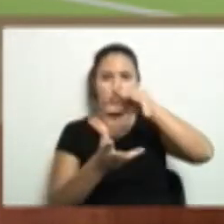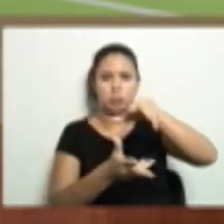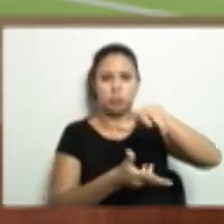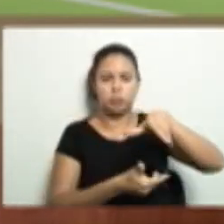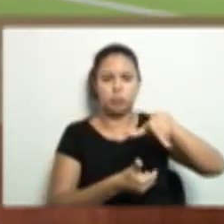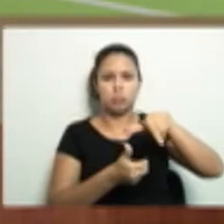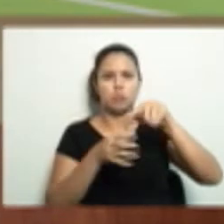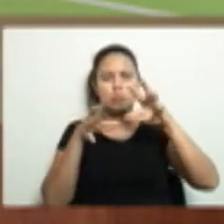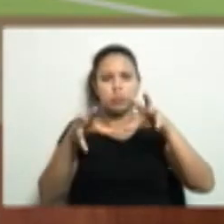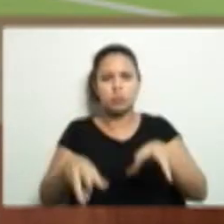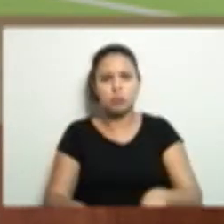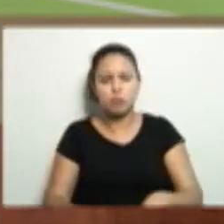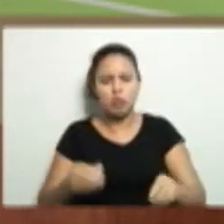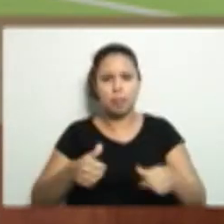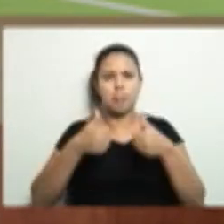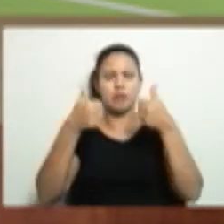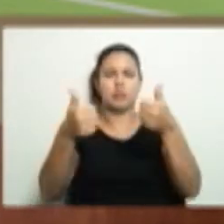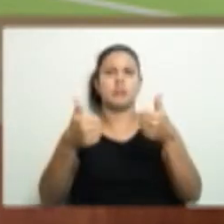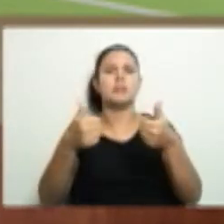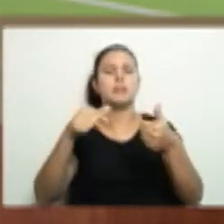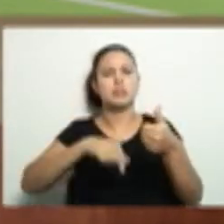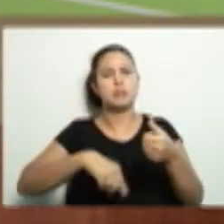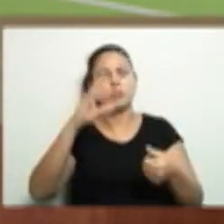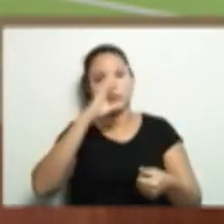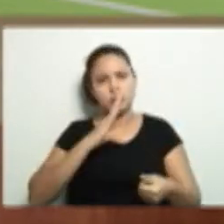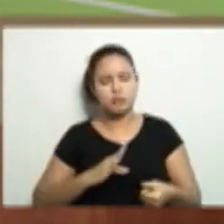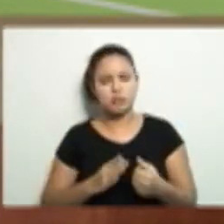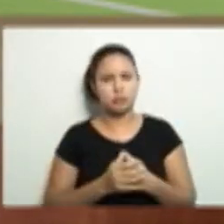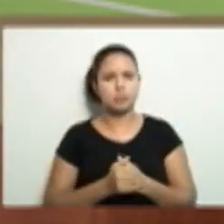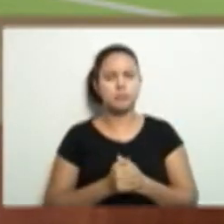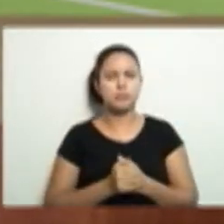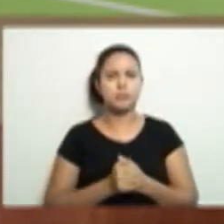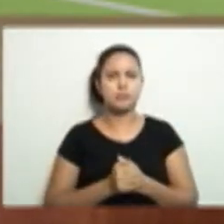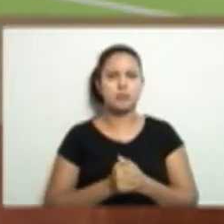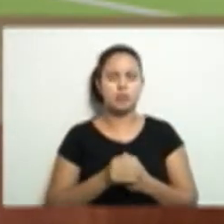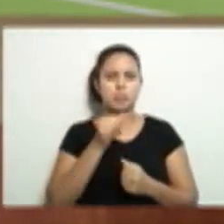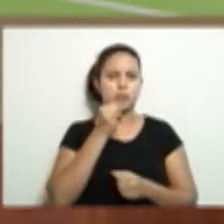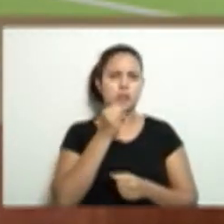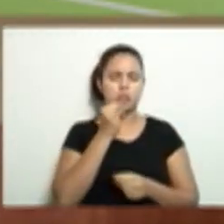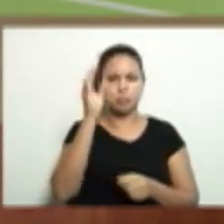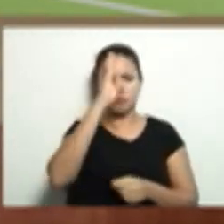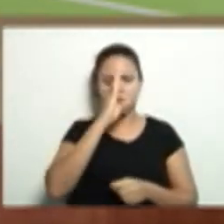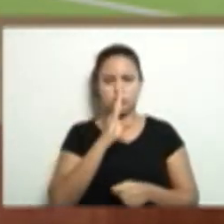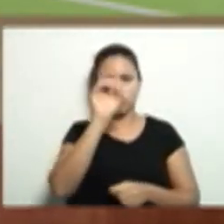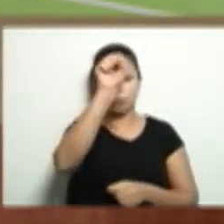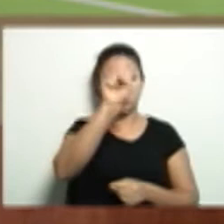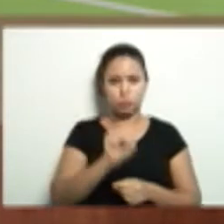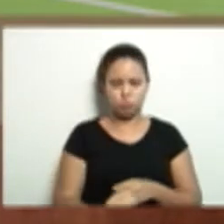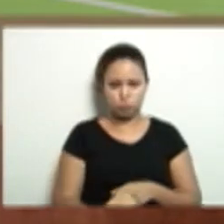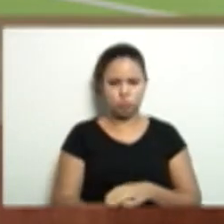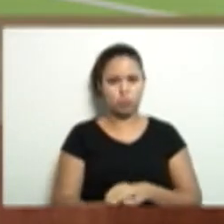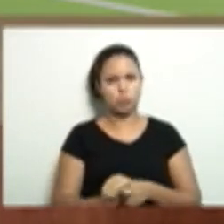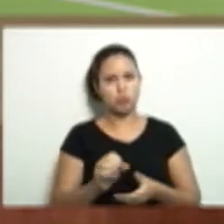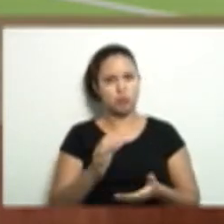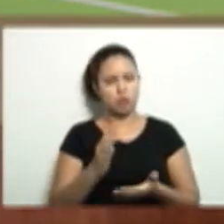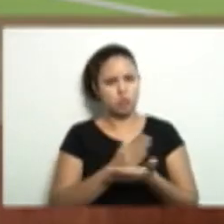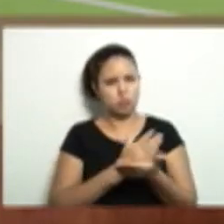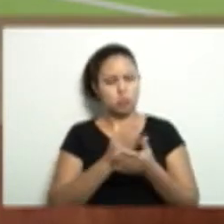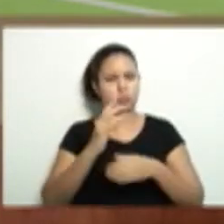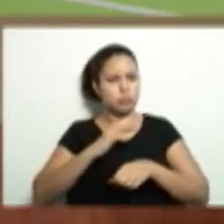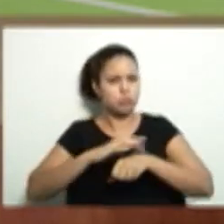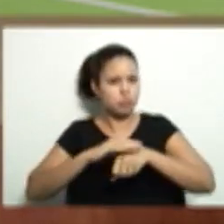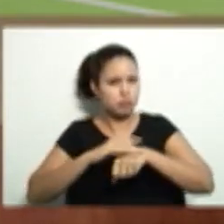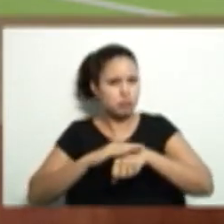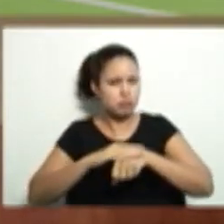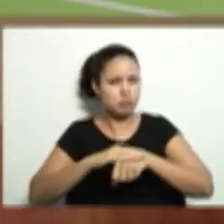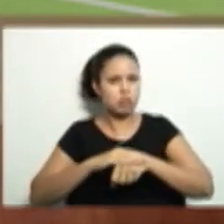um tratamento de malária. Já para a região sul existe vacina para outras doenças que aqui não tem. Recentemente nós